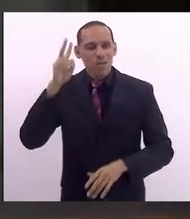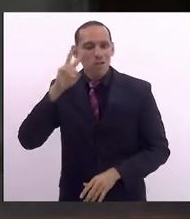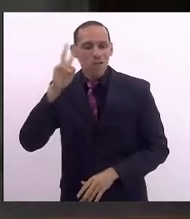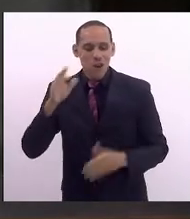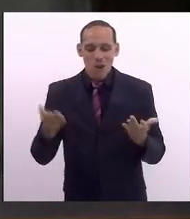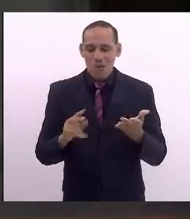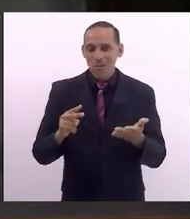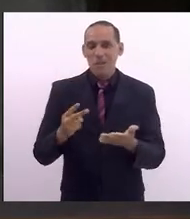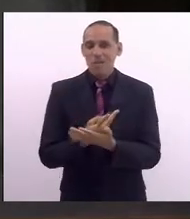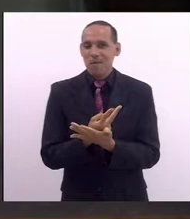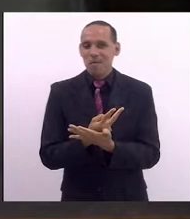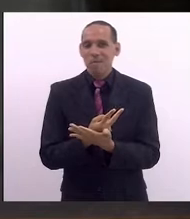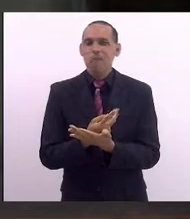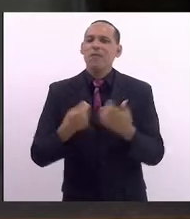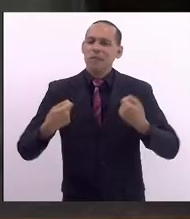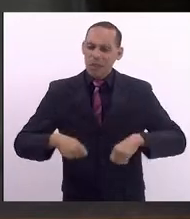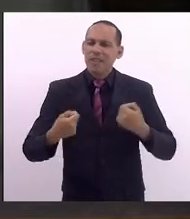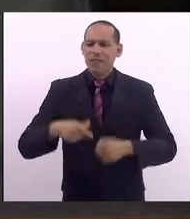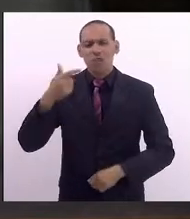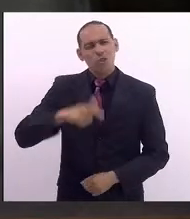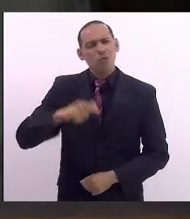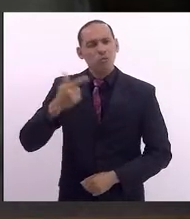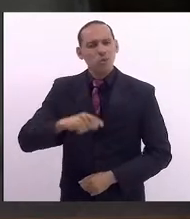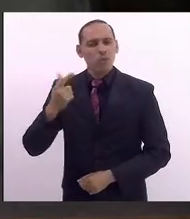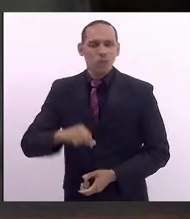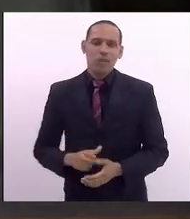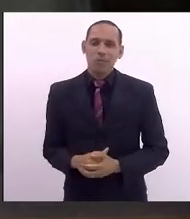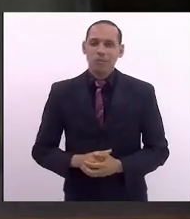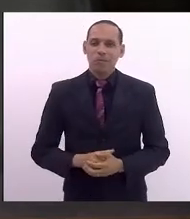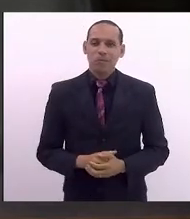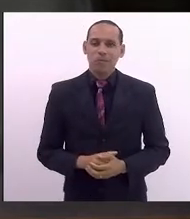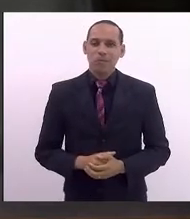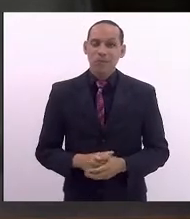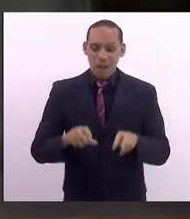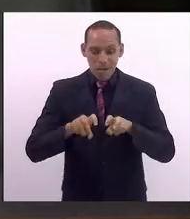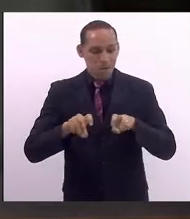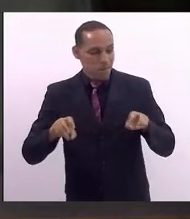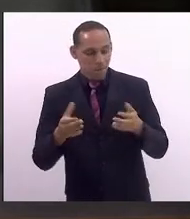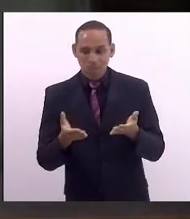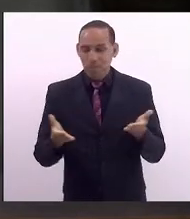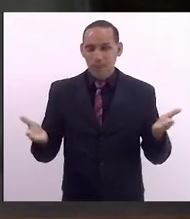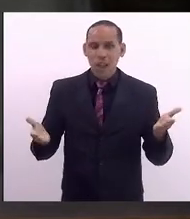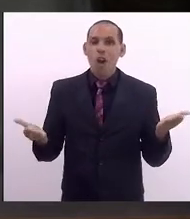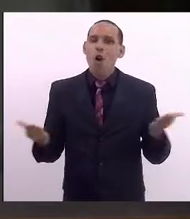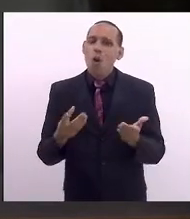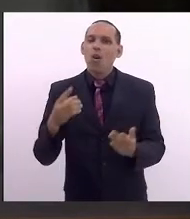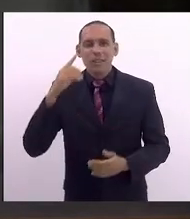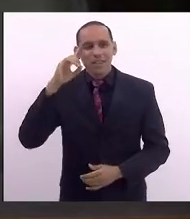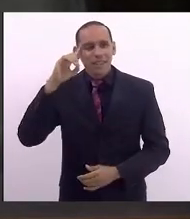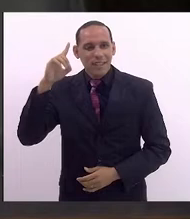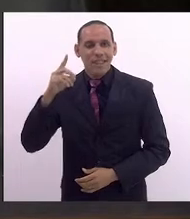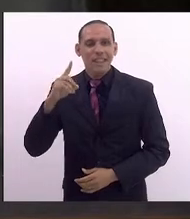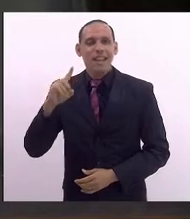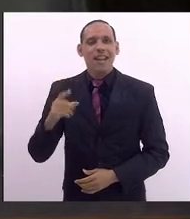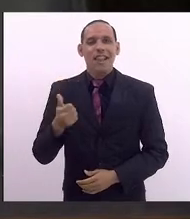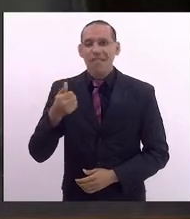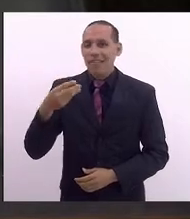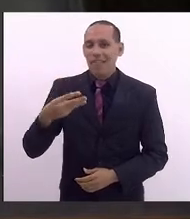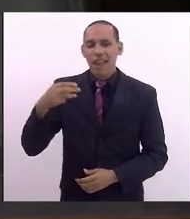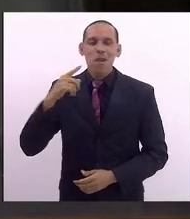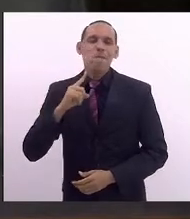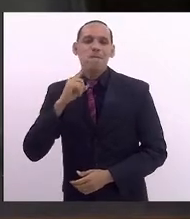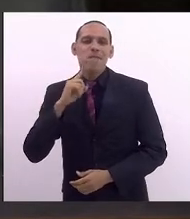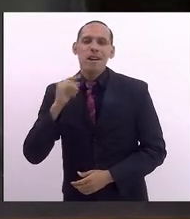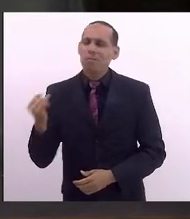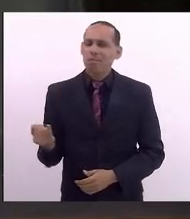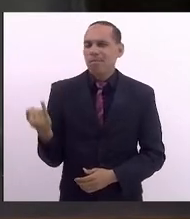aqui hoje e que precisa ser repetido. Essa mesa específica, no dia 13 de maio, ela tem uma importância ainda maior, porque a gente está